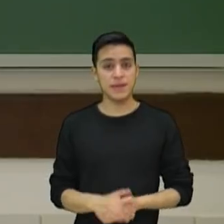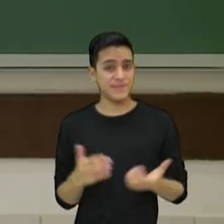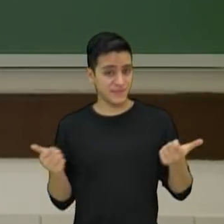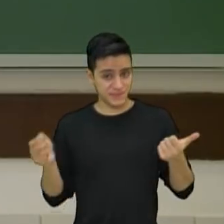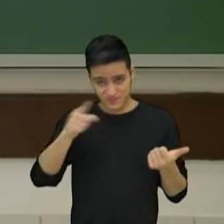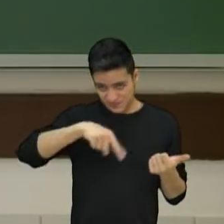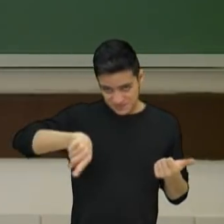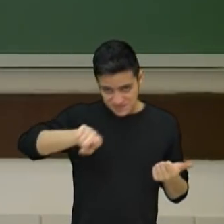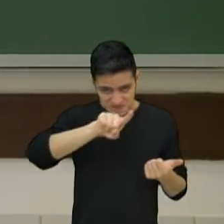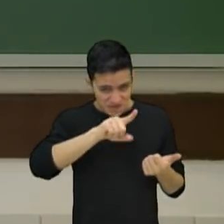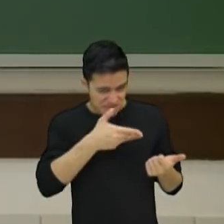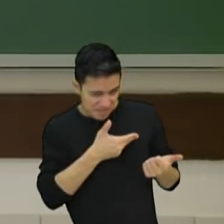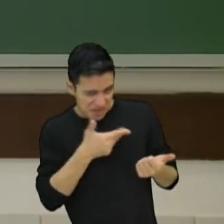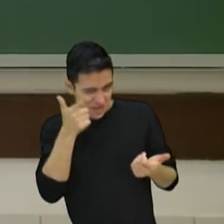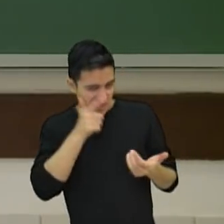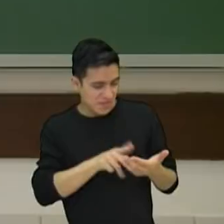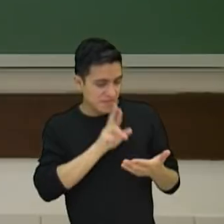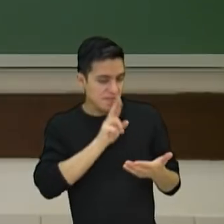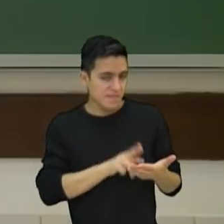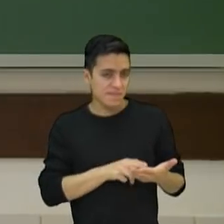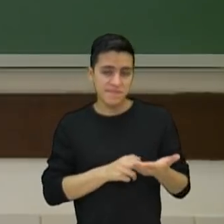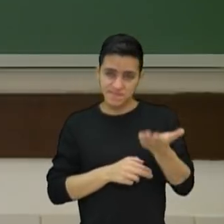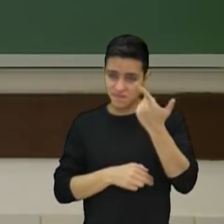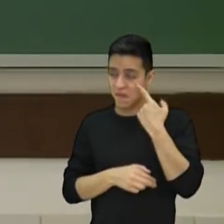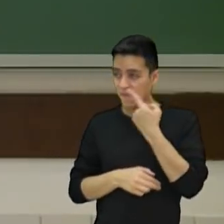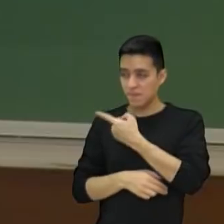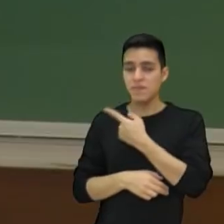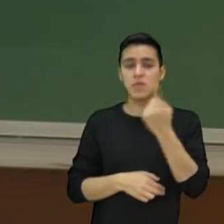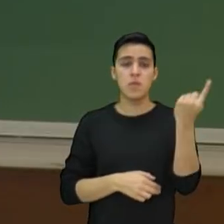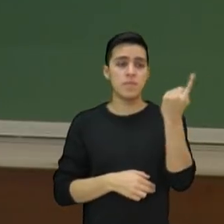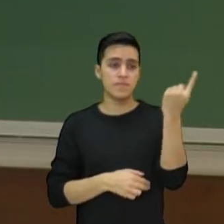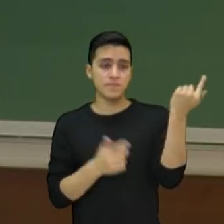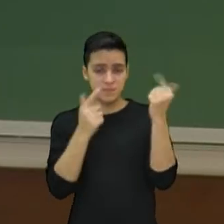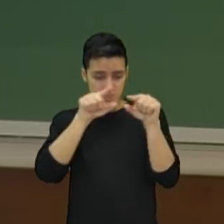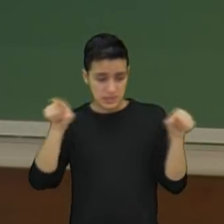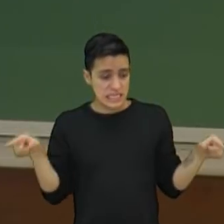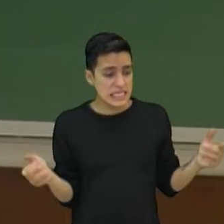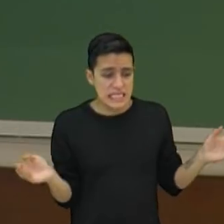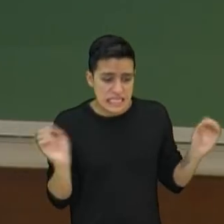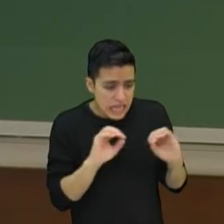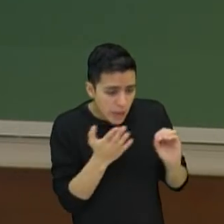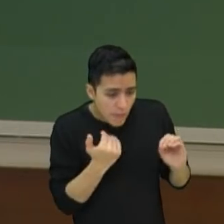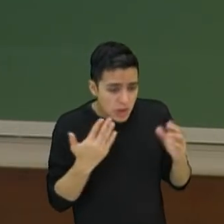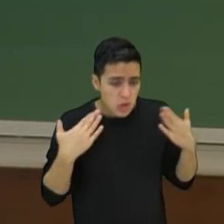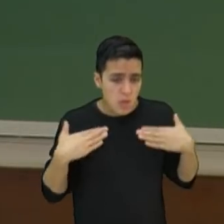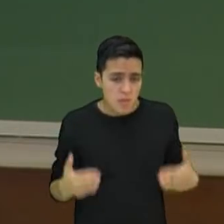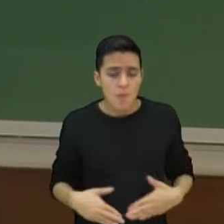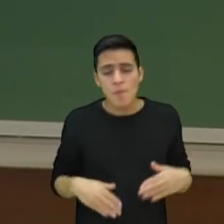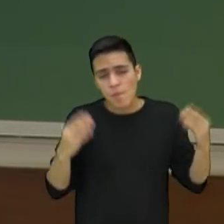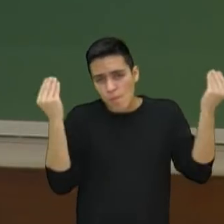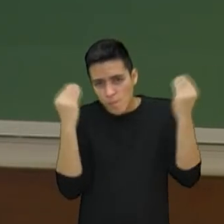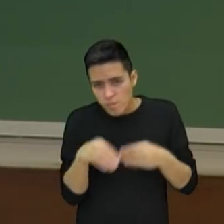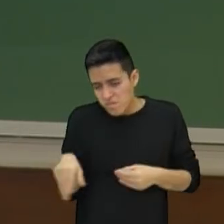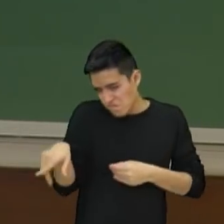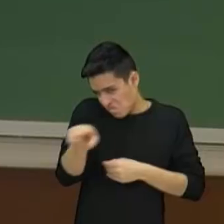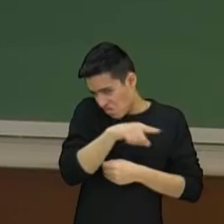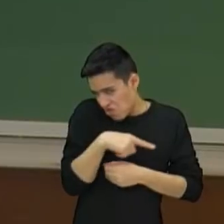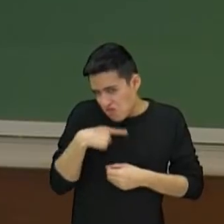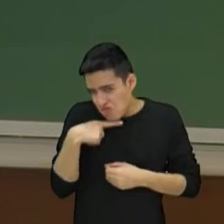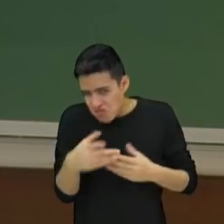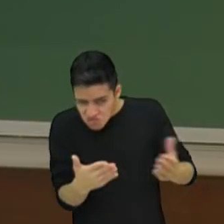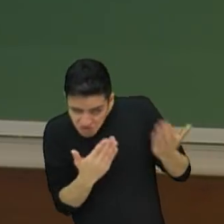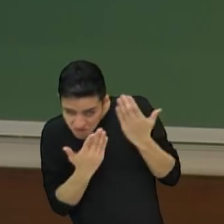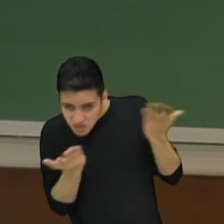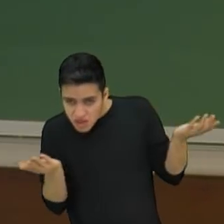E aí, amigos, conseguiram? Vejamos. Na 1, sem comida o corpo enfraquece. Alguém tem dúvida, né? Por exemplo,